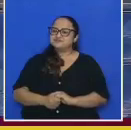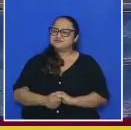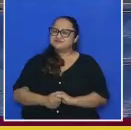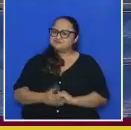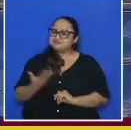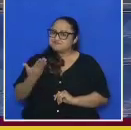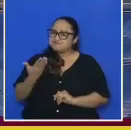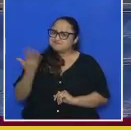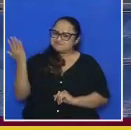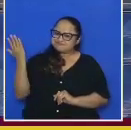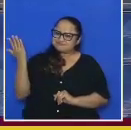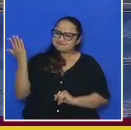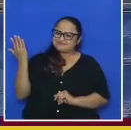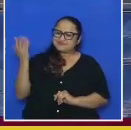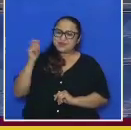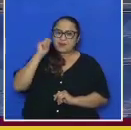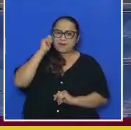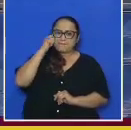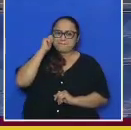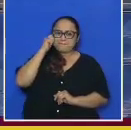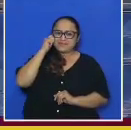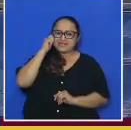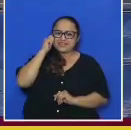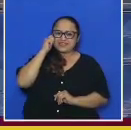Tá chegando. Bola preta,